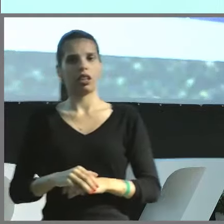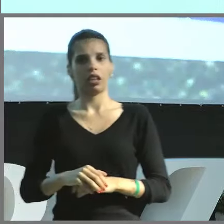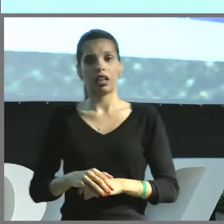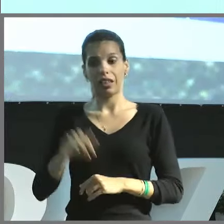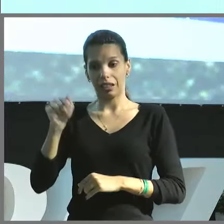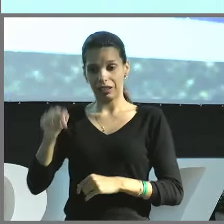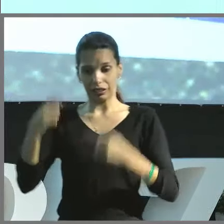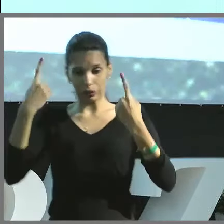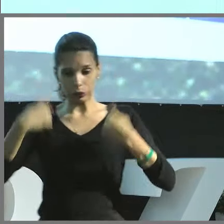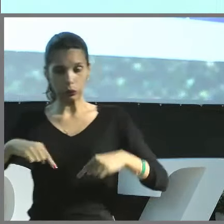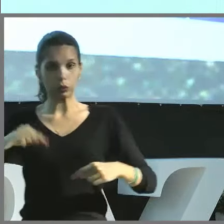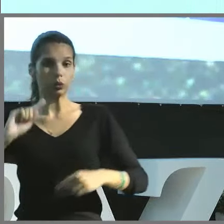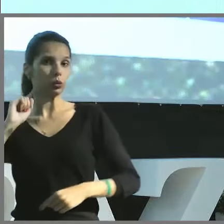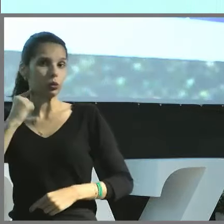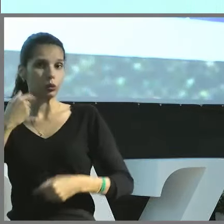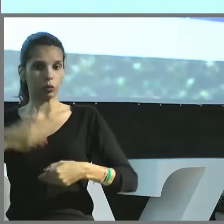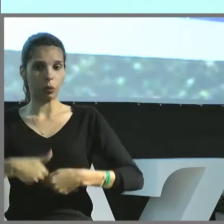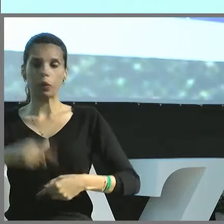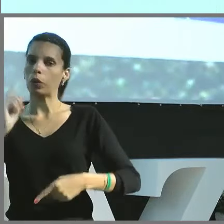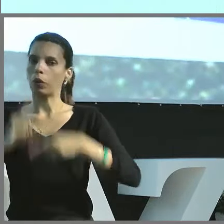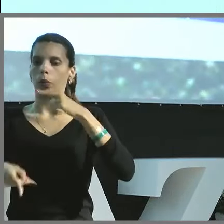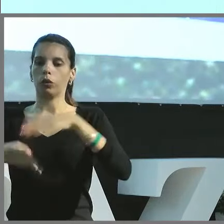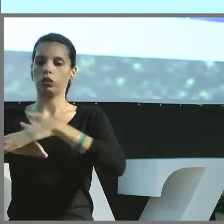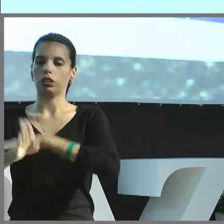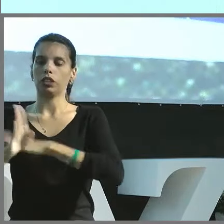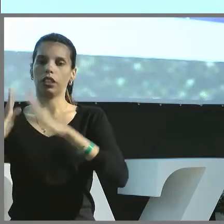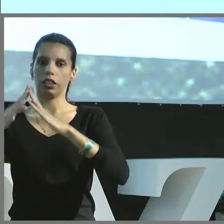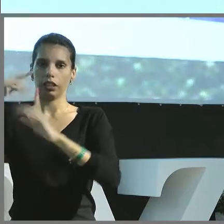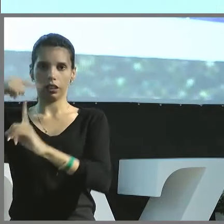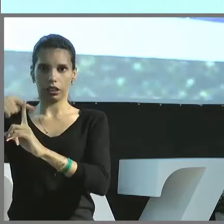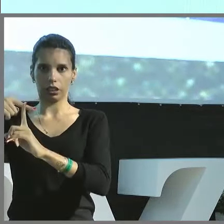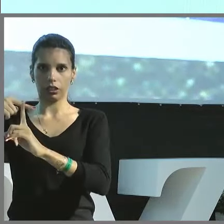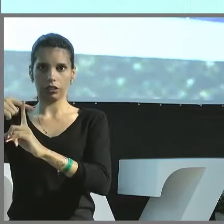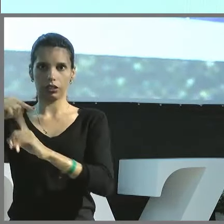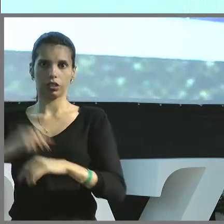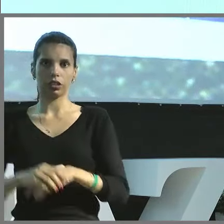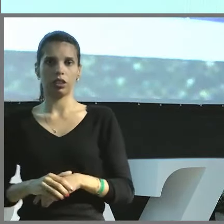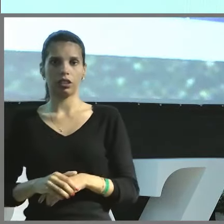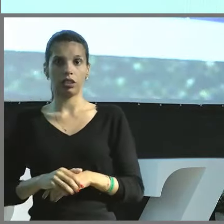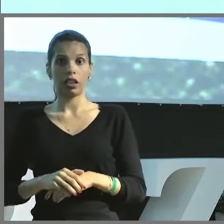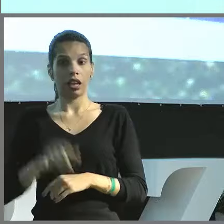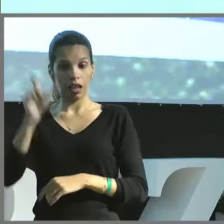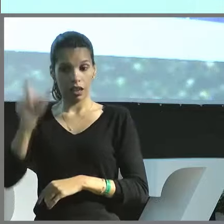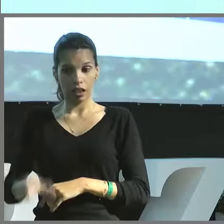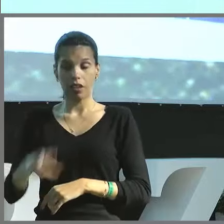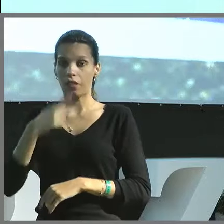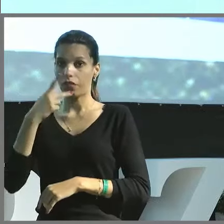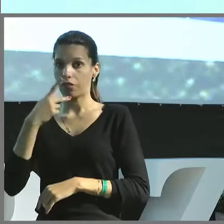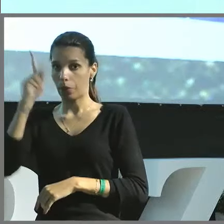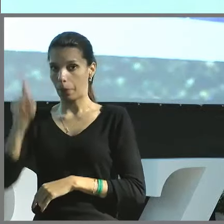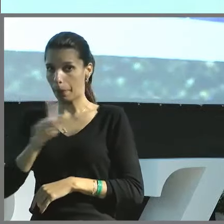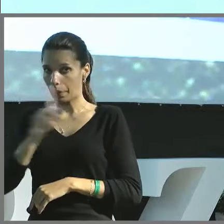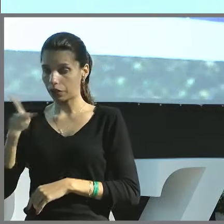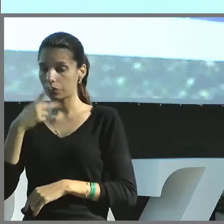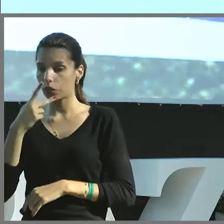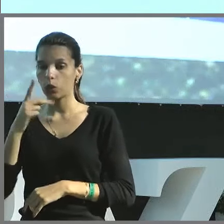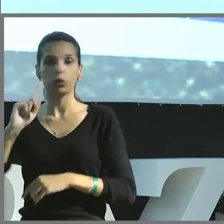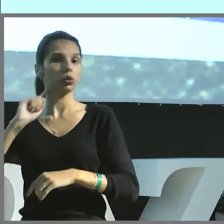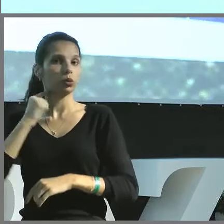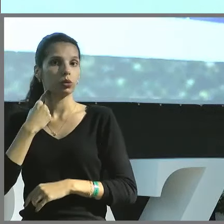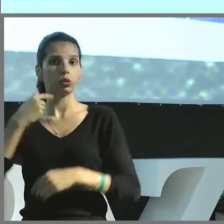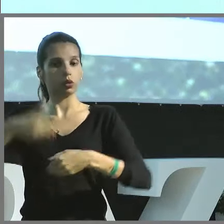Sujo e faminto não entra em igreja. Olha a frase dele. Sujo e faminto não entra em